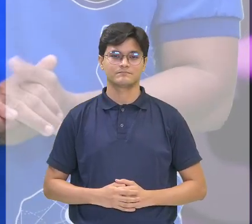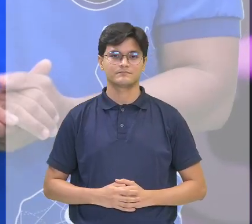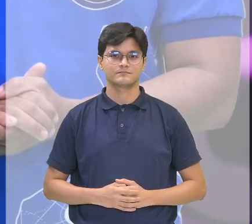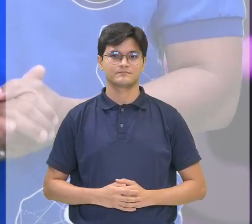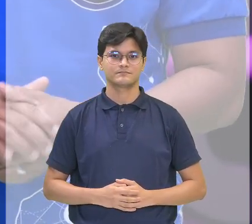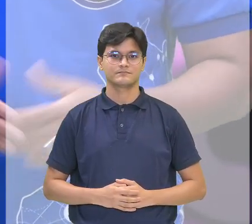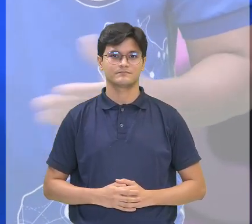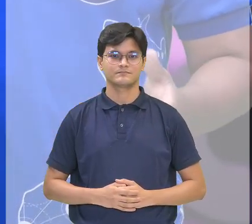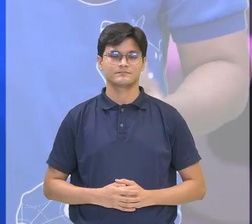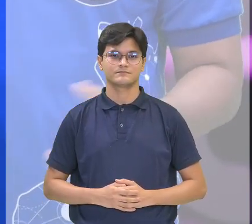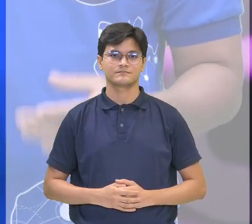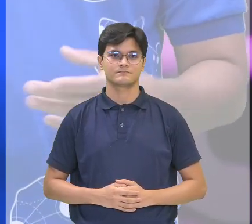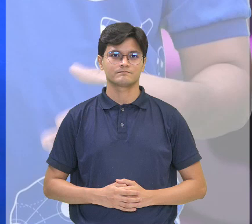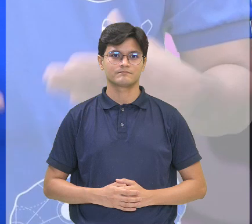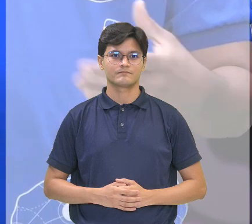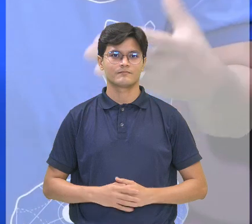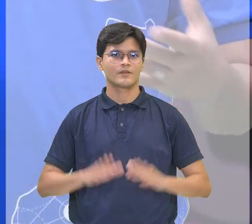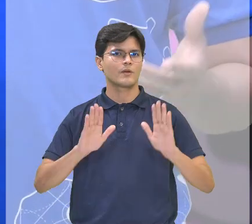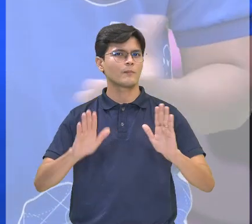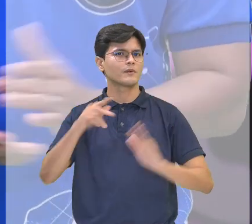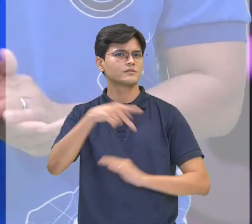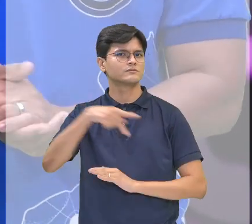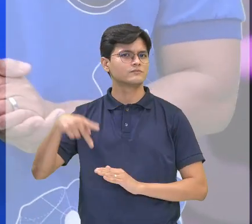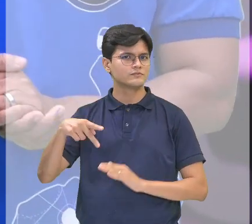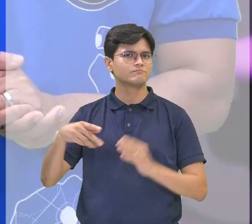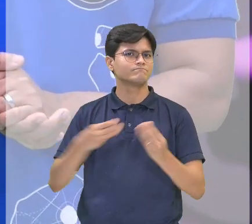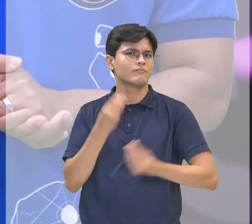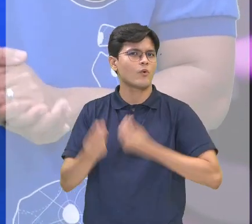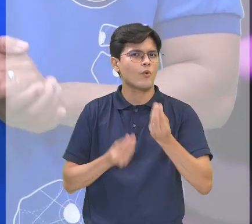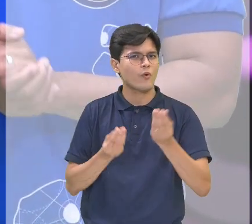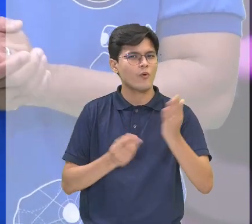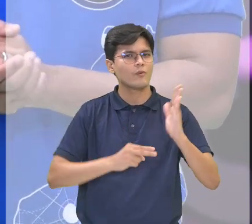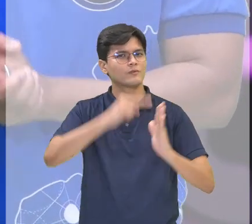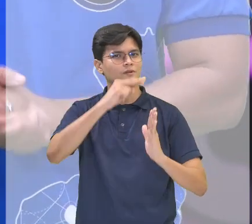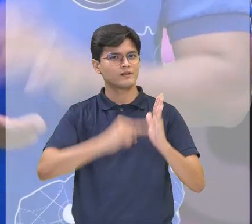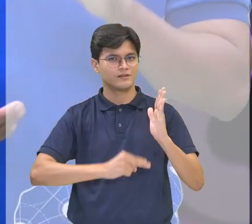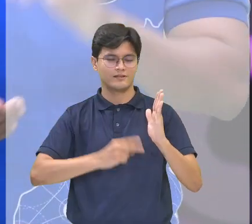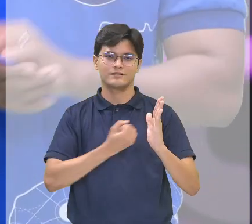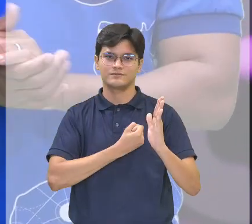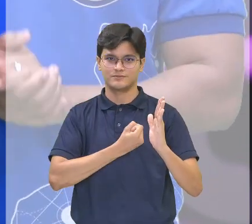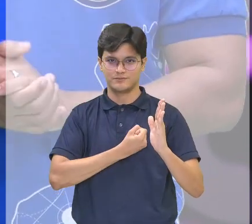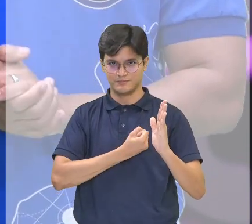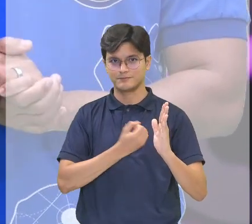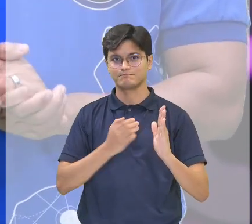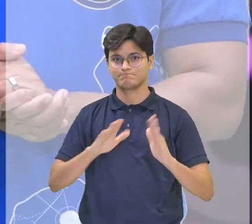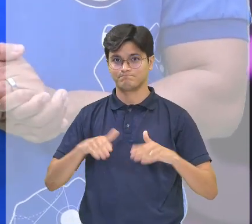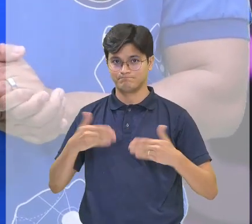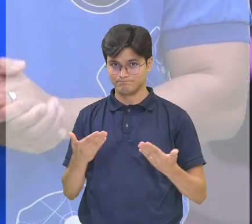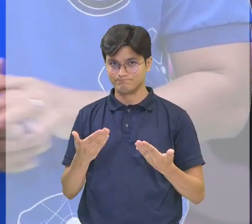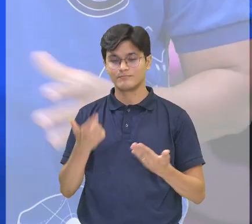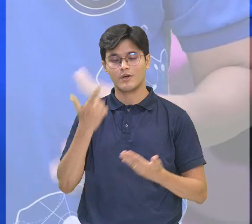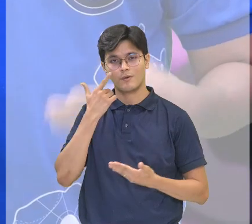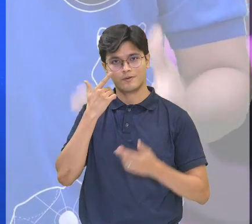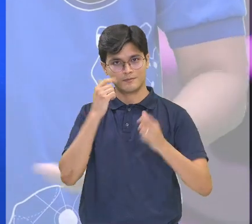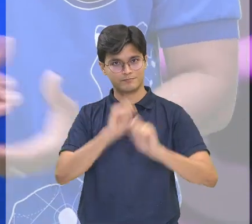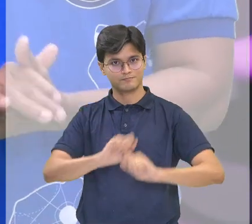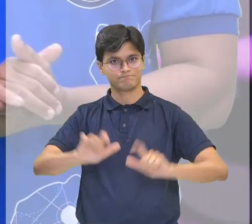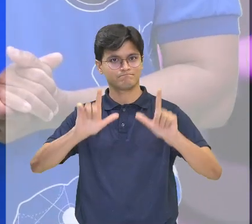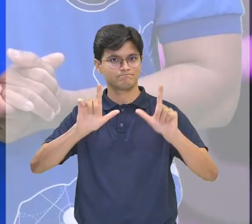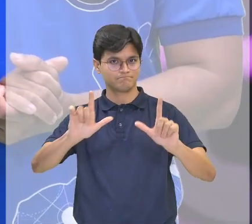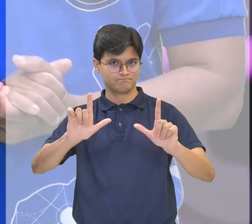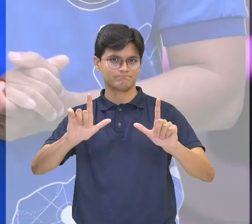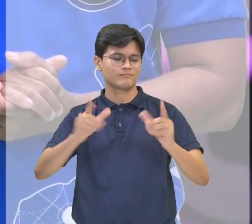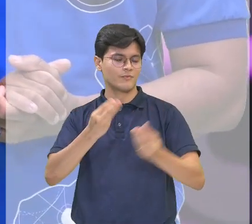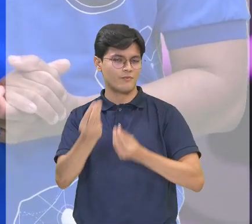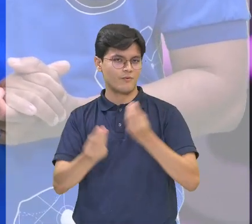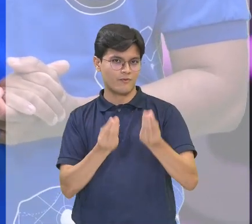milésimos, beleza? Professor, e como que eu faço a leitura desses números? Então, acompanhe comigo na tela como vai ficar a